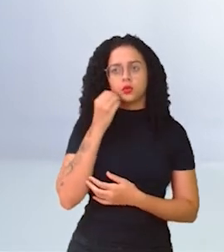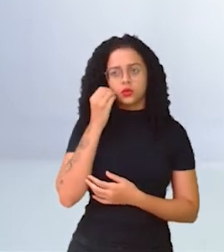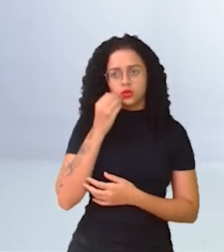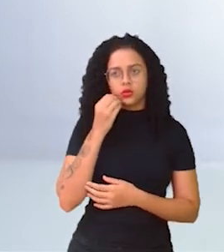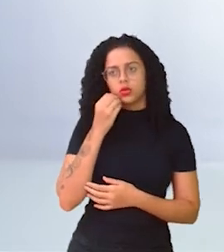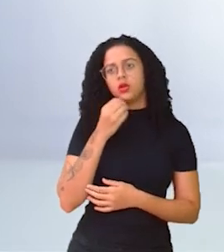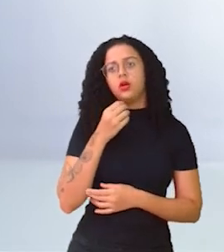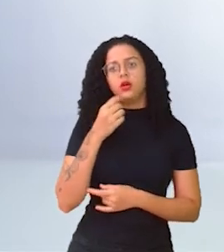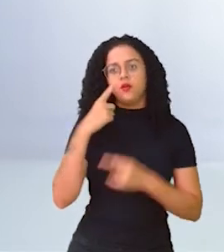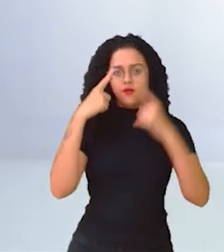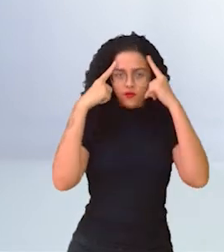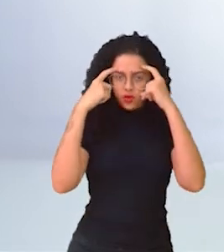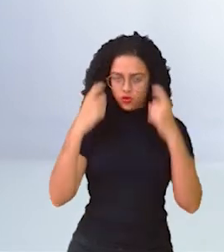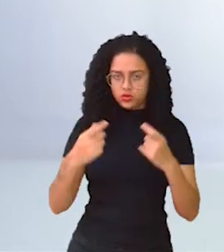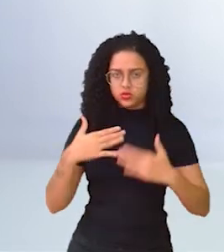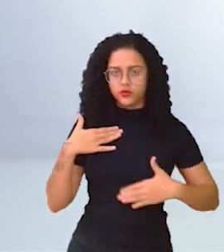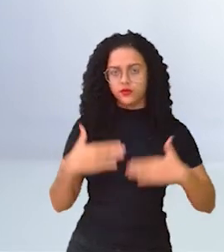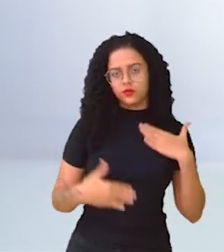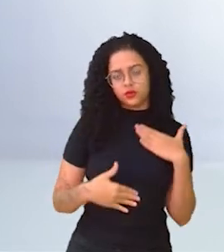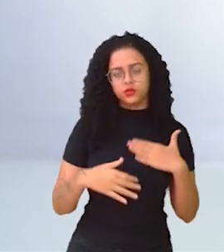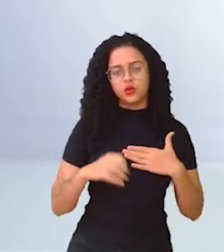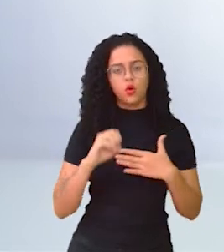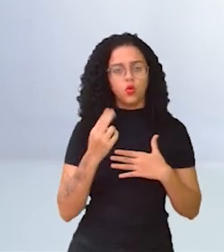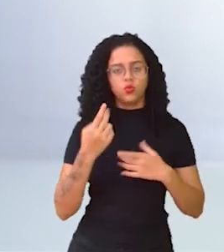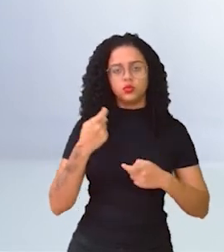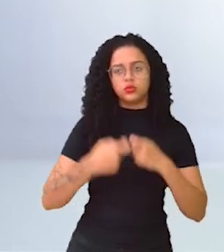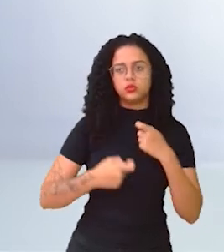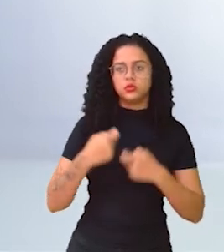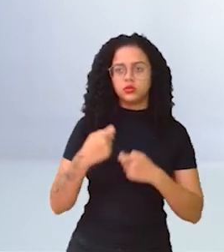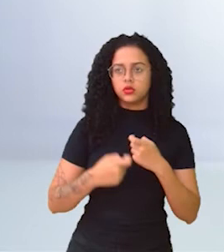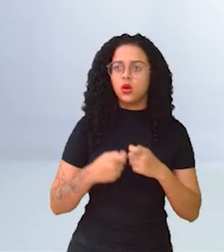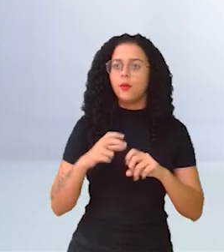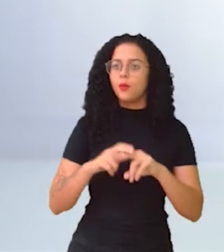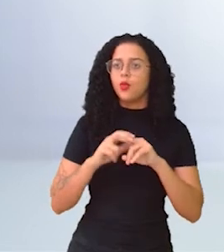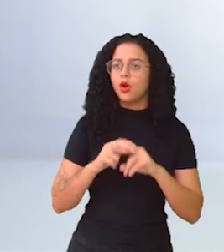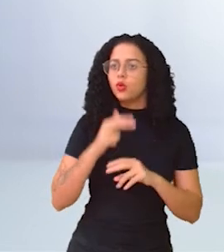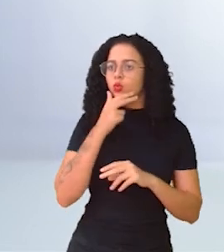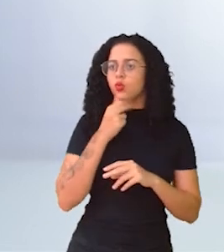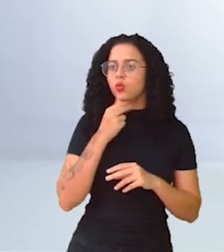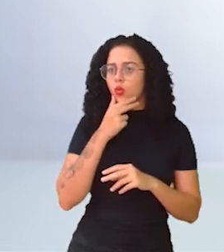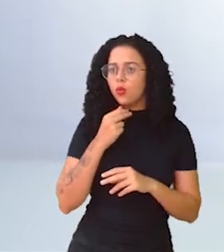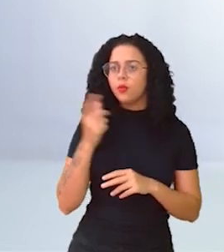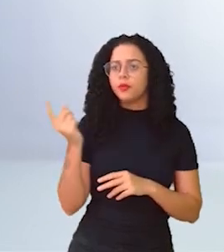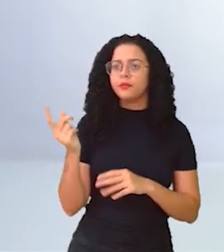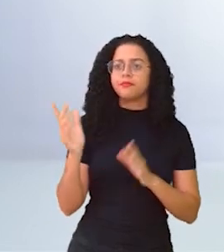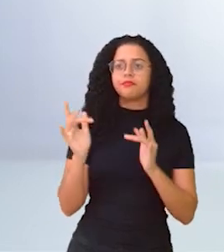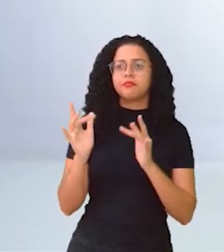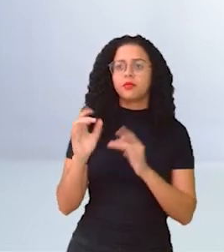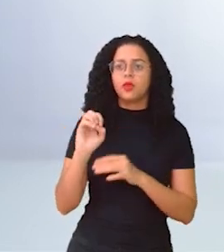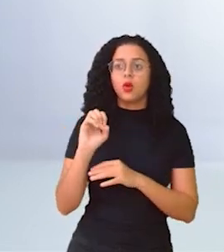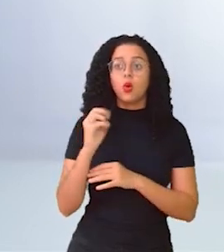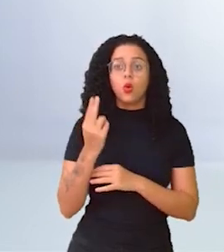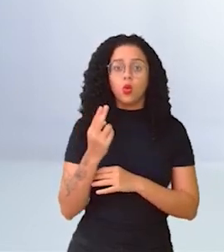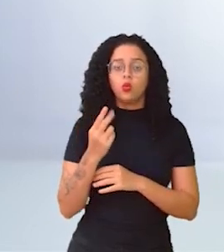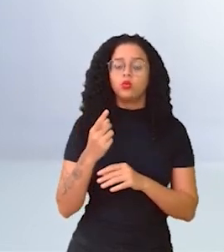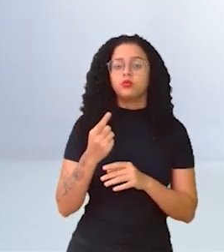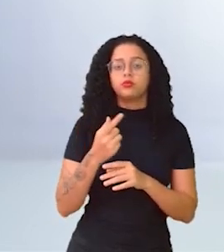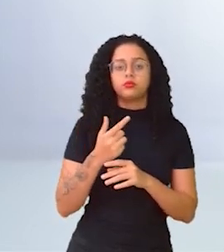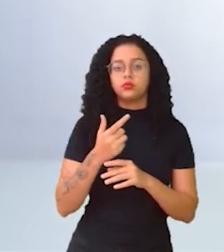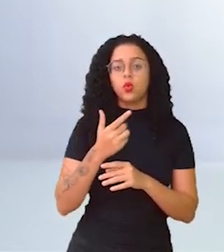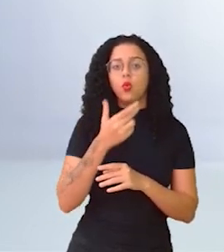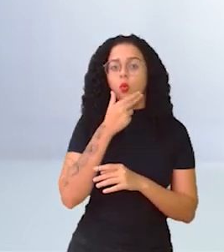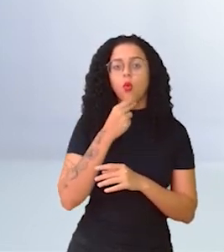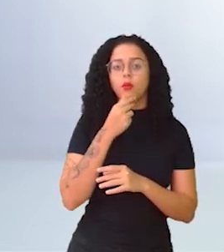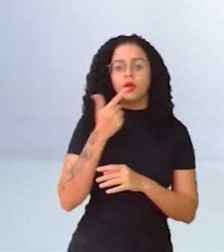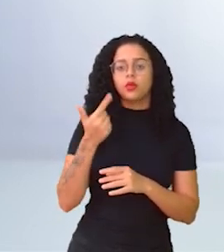violência física e ou sexual partindo dos parceiros íntimos ou violência sexual de não parceiros.